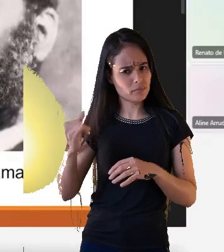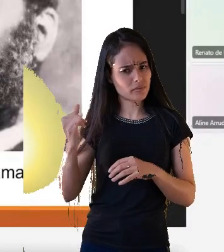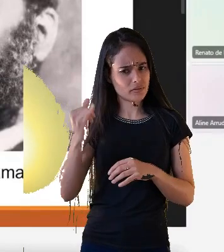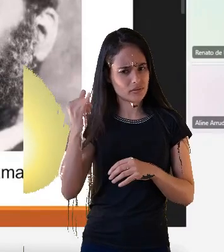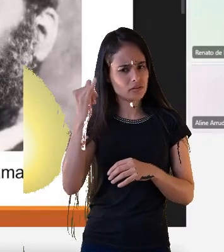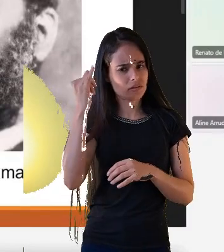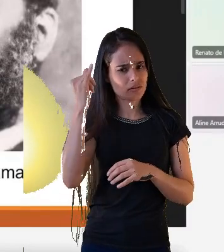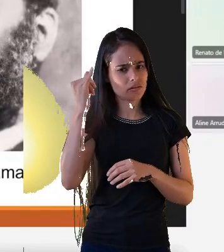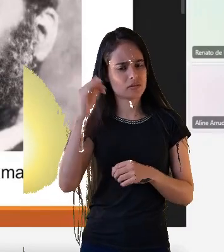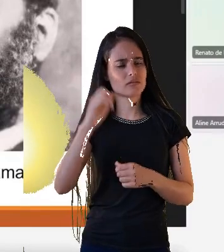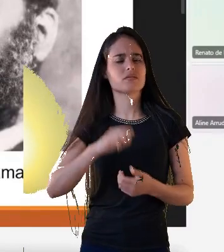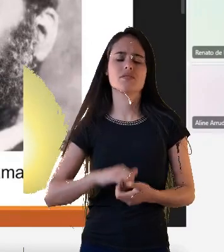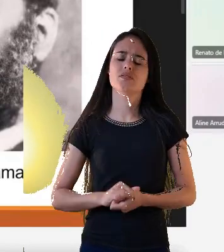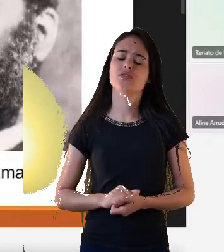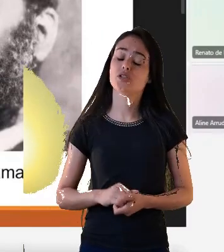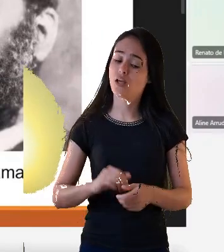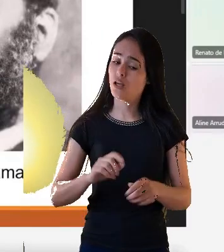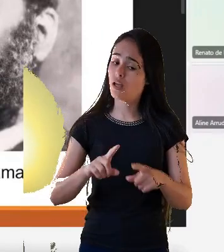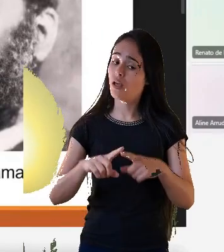intelectuais, políticos,